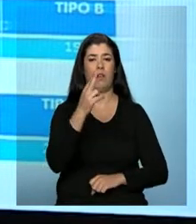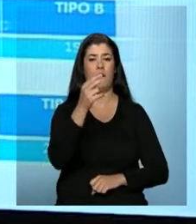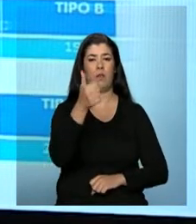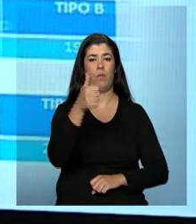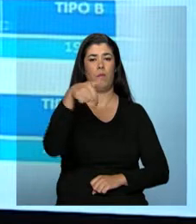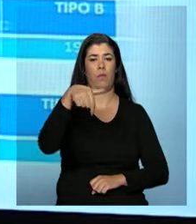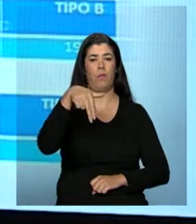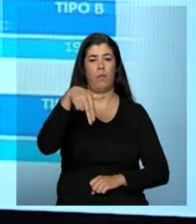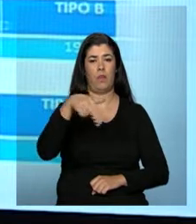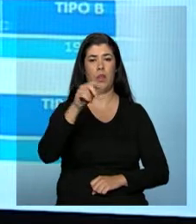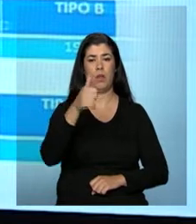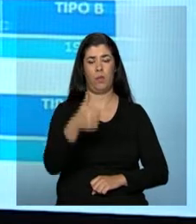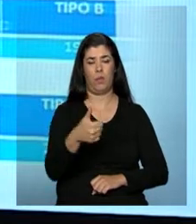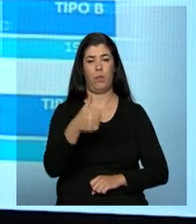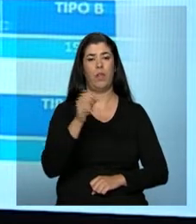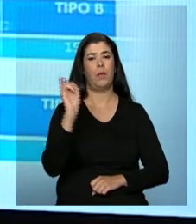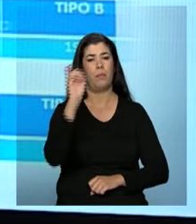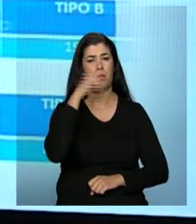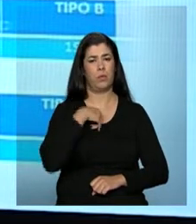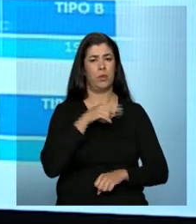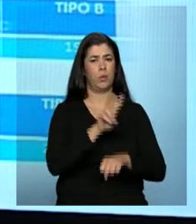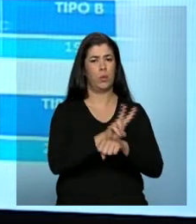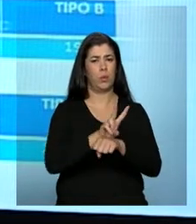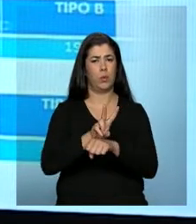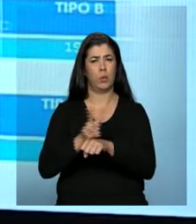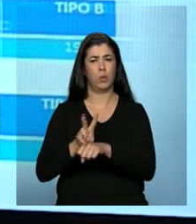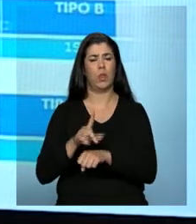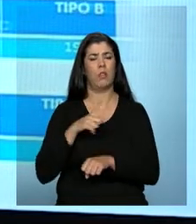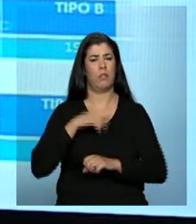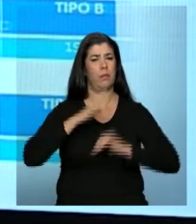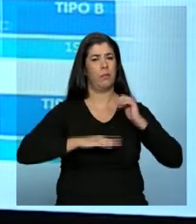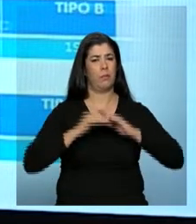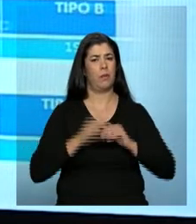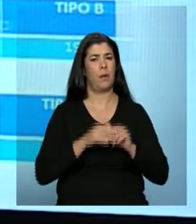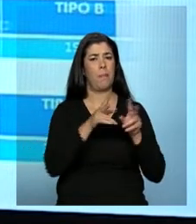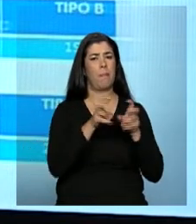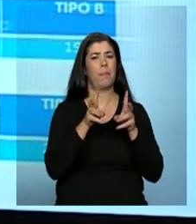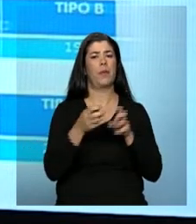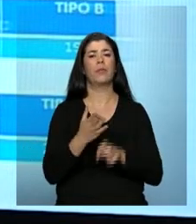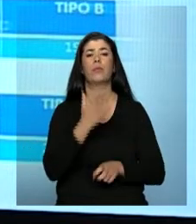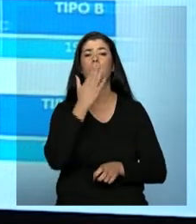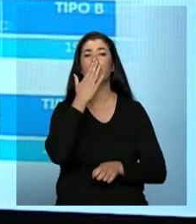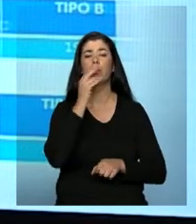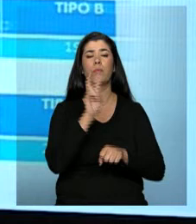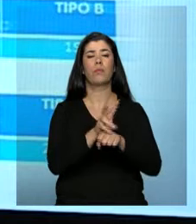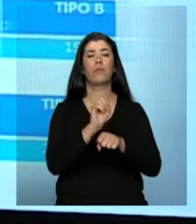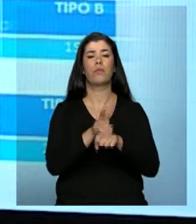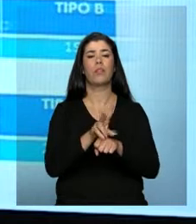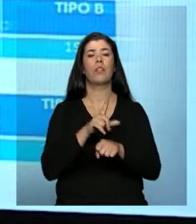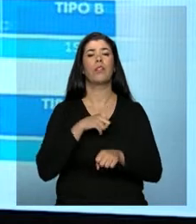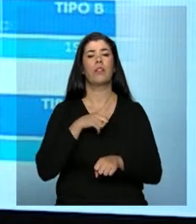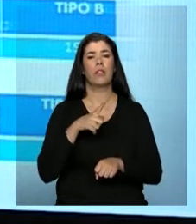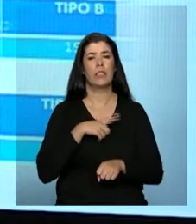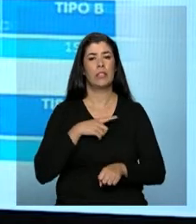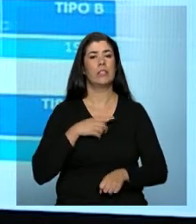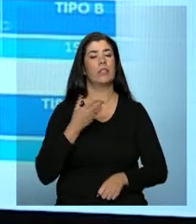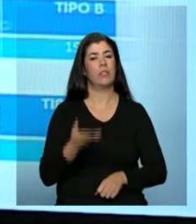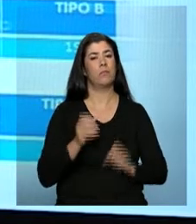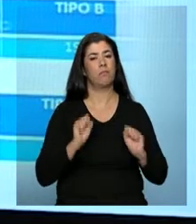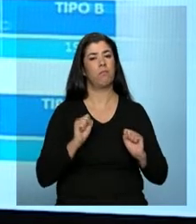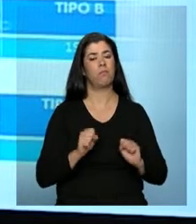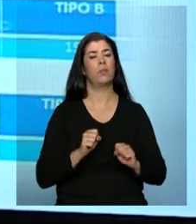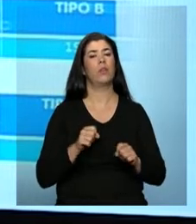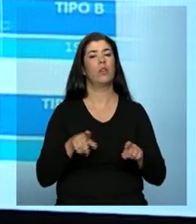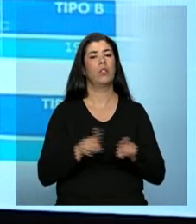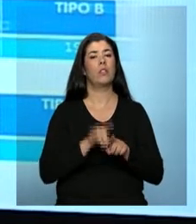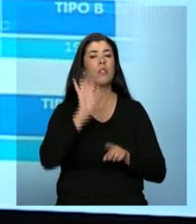essa vigilância ativa para que a gente possa identificar os vírus que estão circulando, porque eles são fundamentais para que se